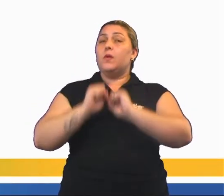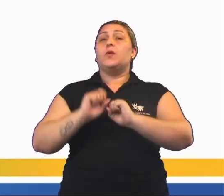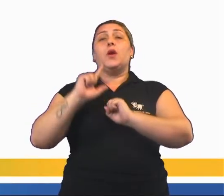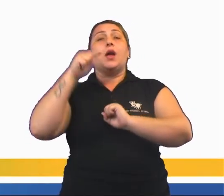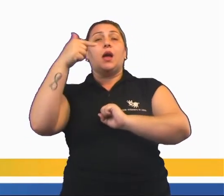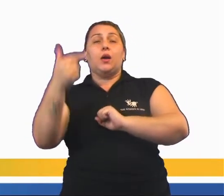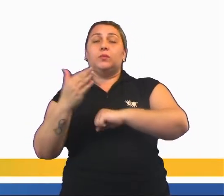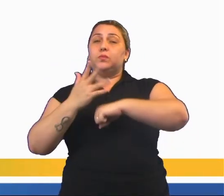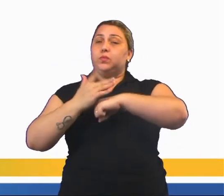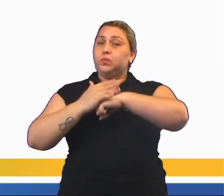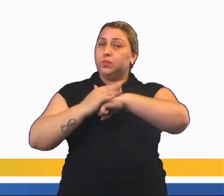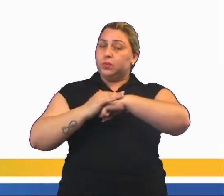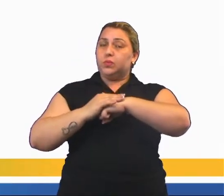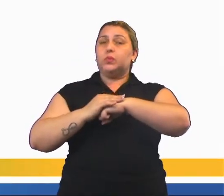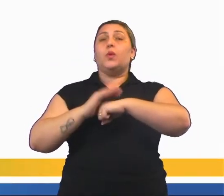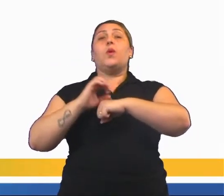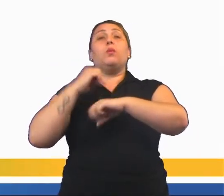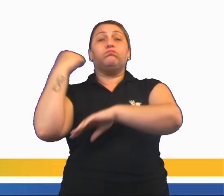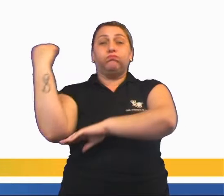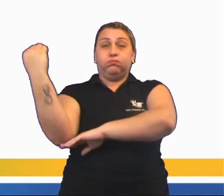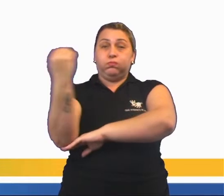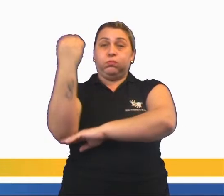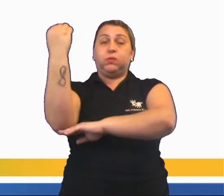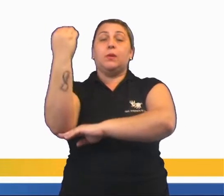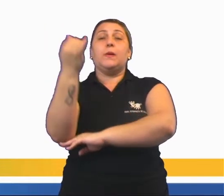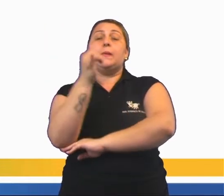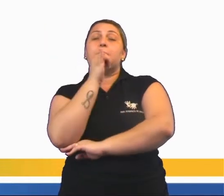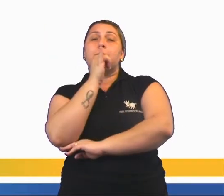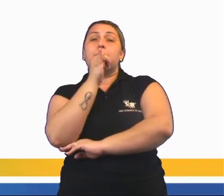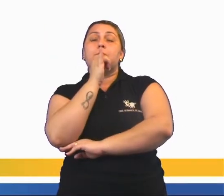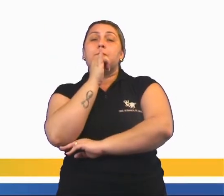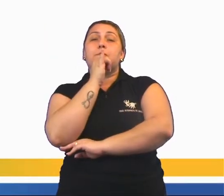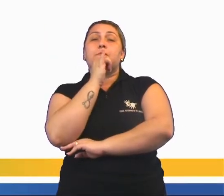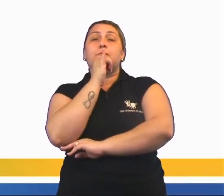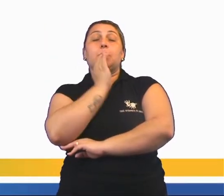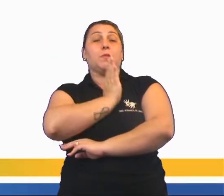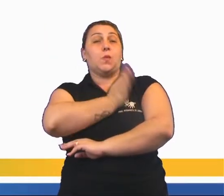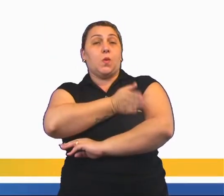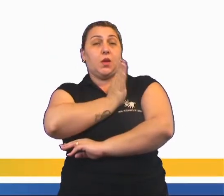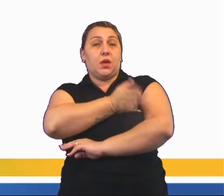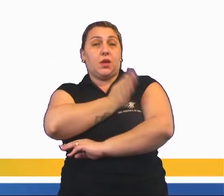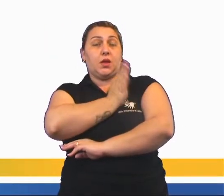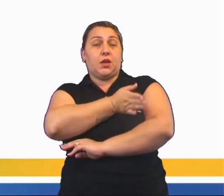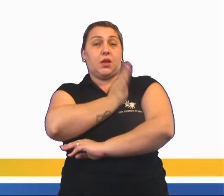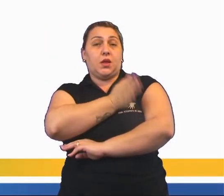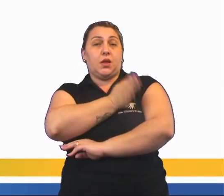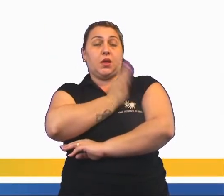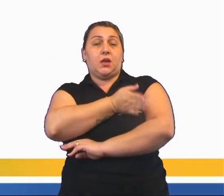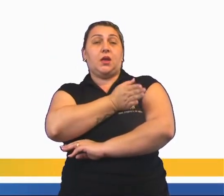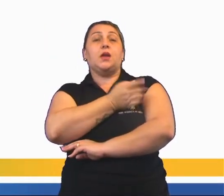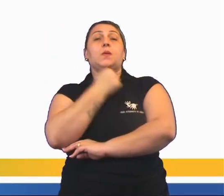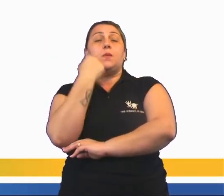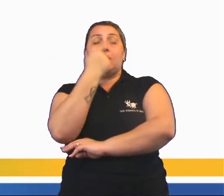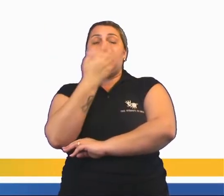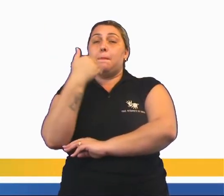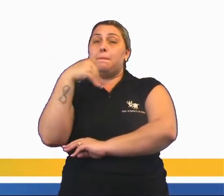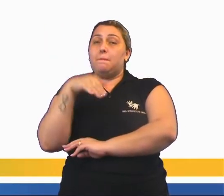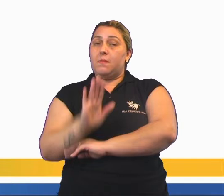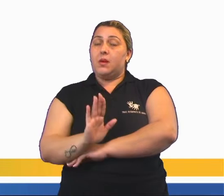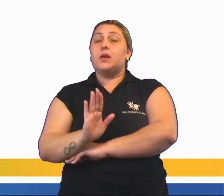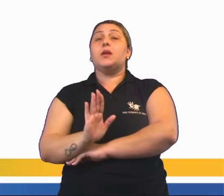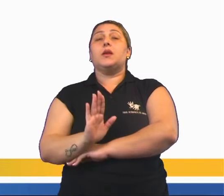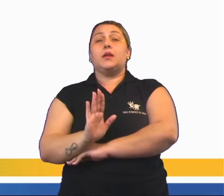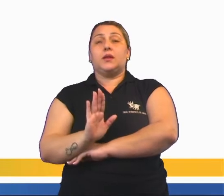a outras doenças ou agravá-las. Por exemplo, doenças cardíacas. Dentre as doenças bucais mais